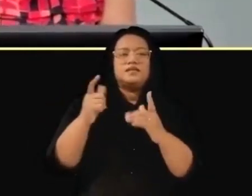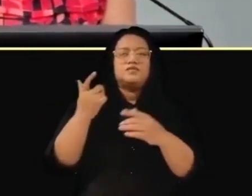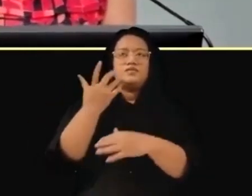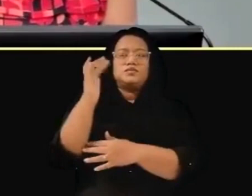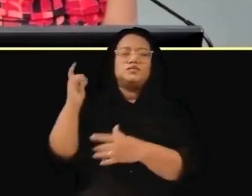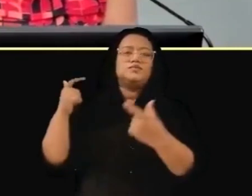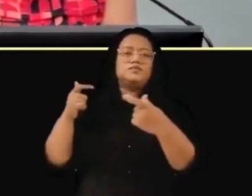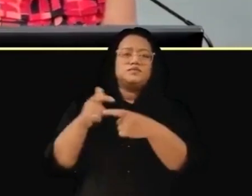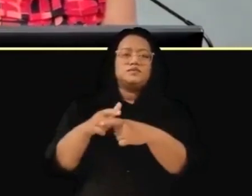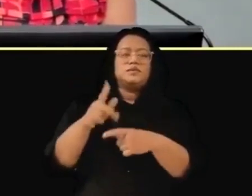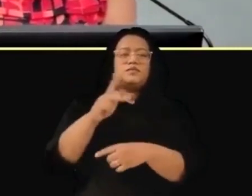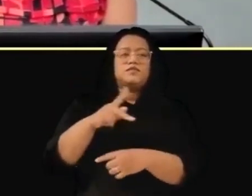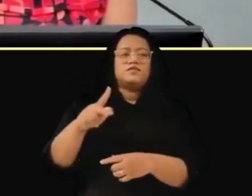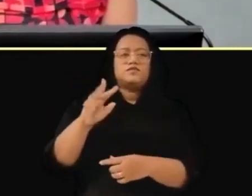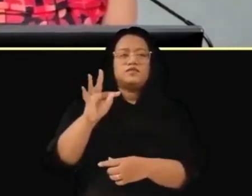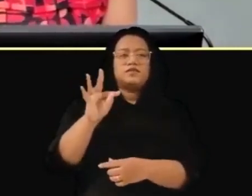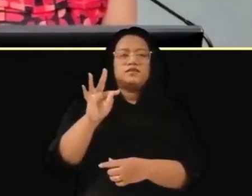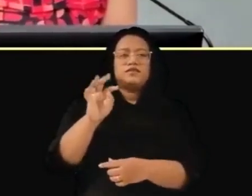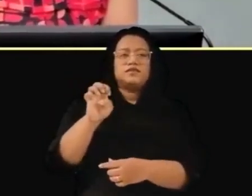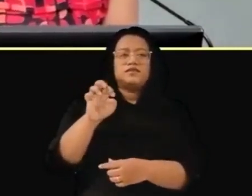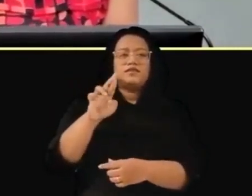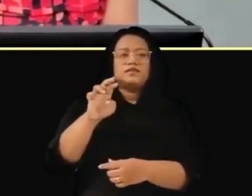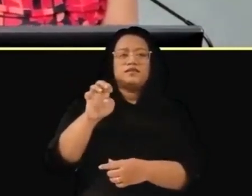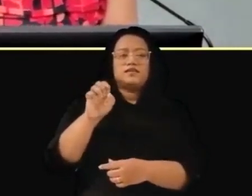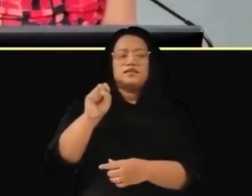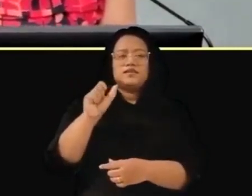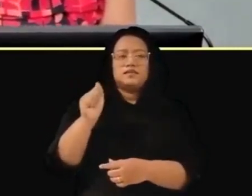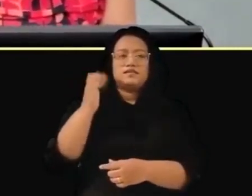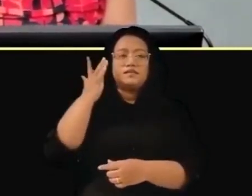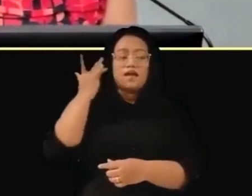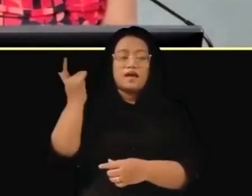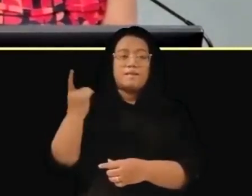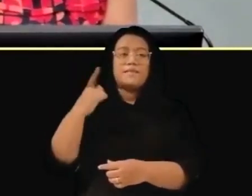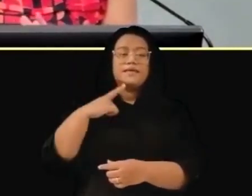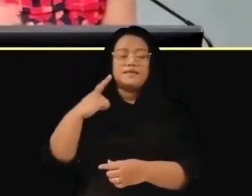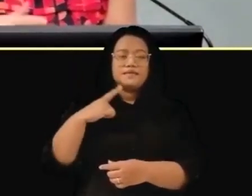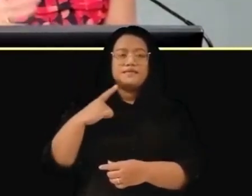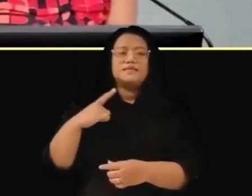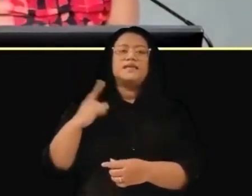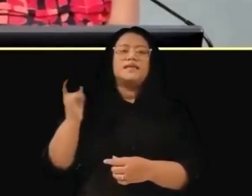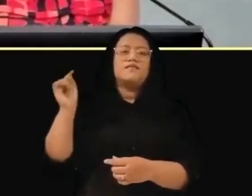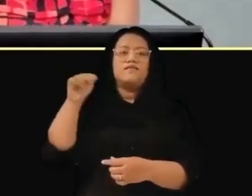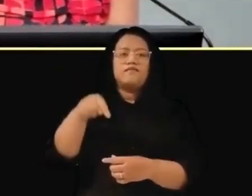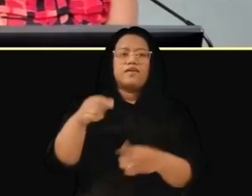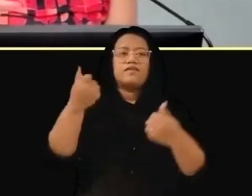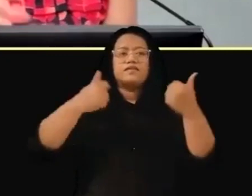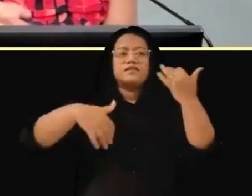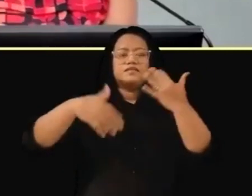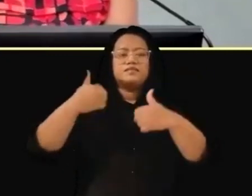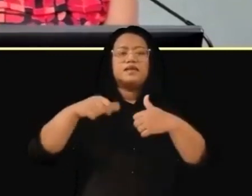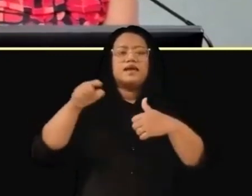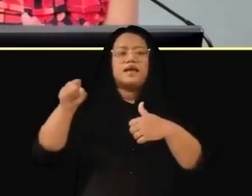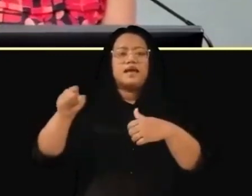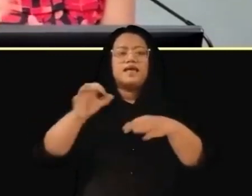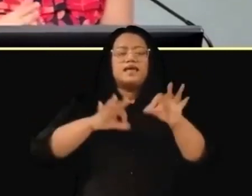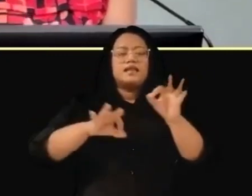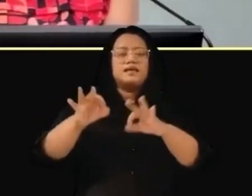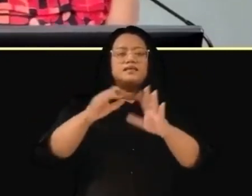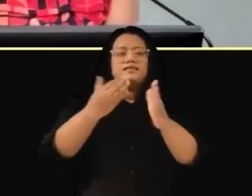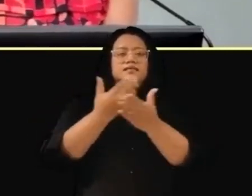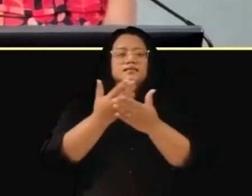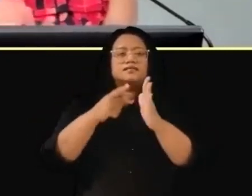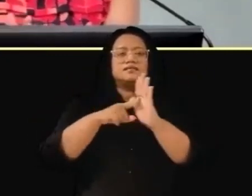professora Maria Tereza Willi vem amanhã para falar de um trabalho que ela está fazendo justamente em relação a